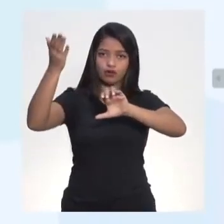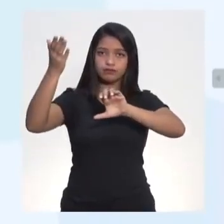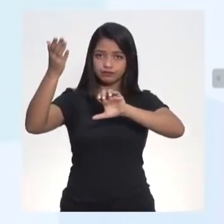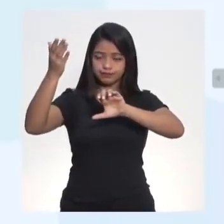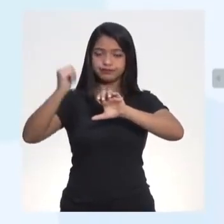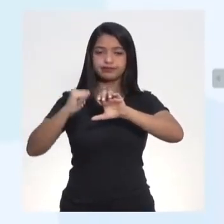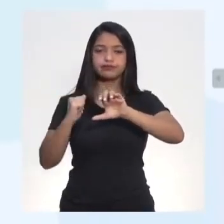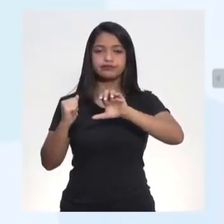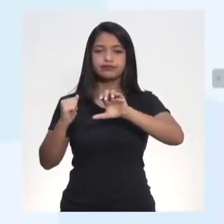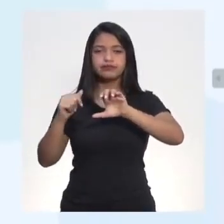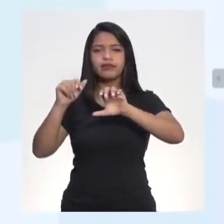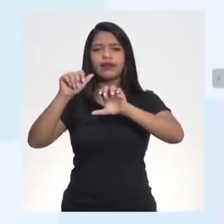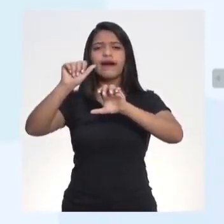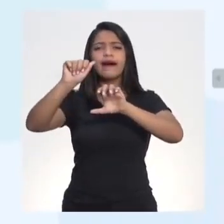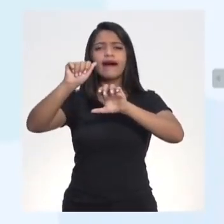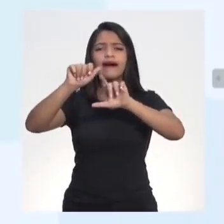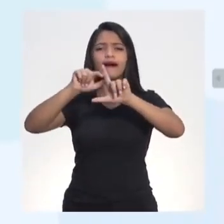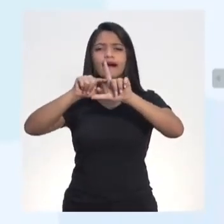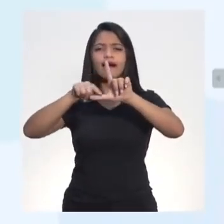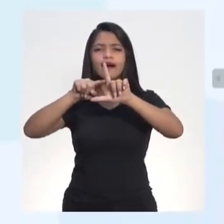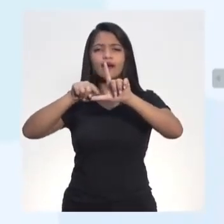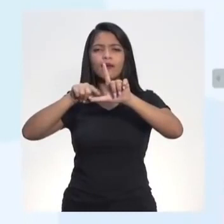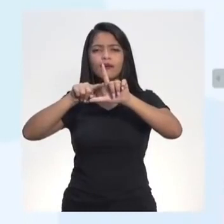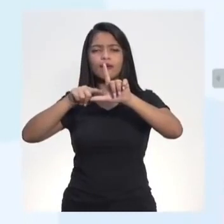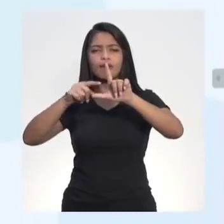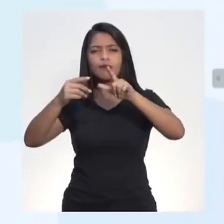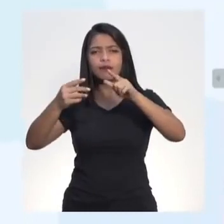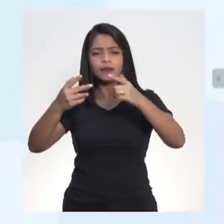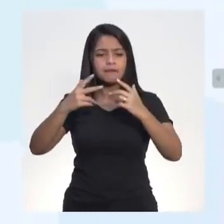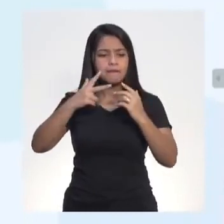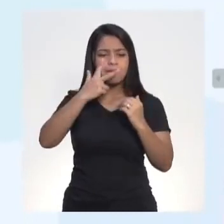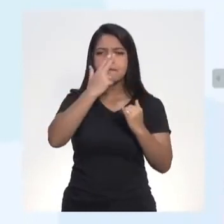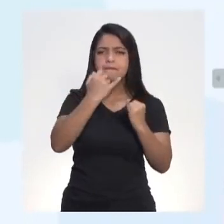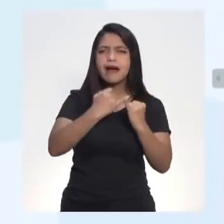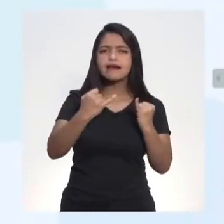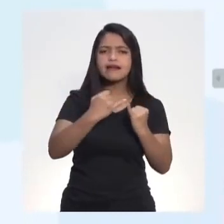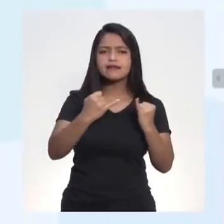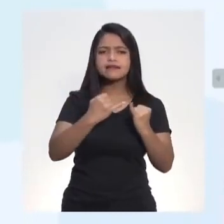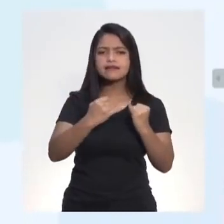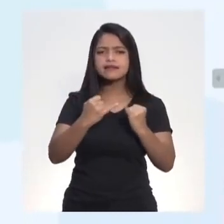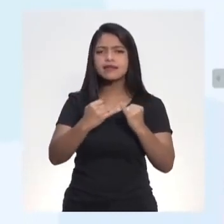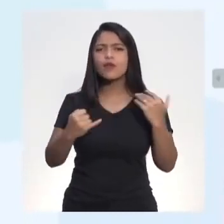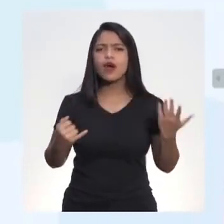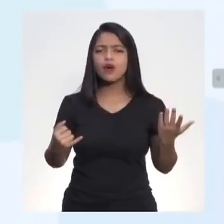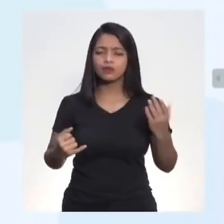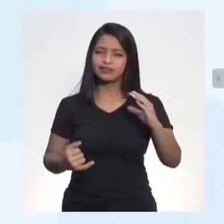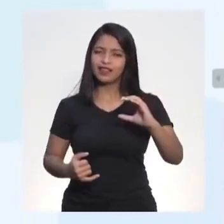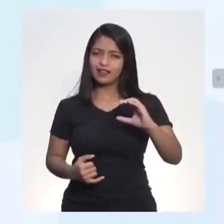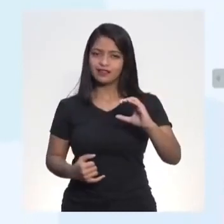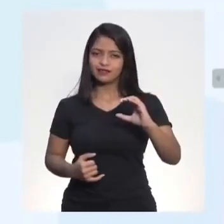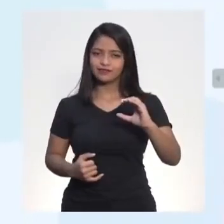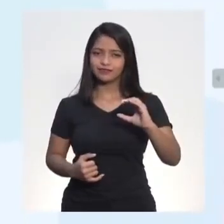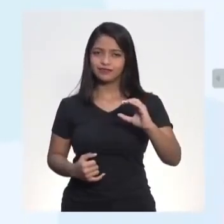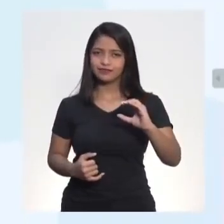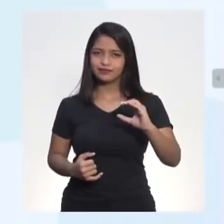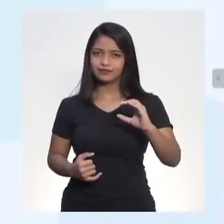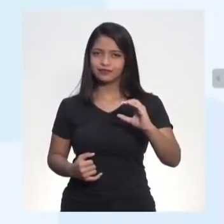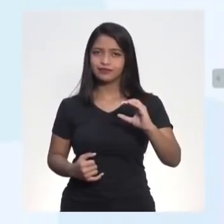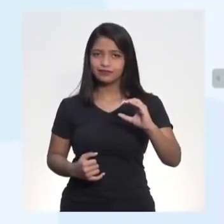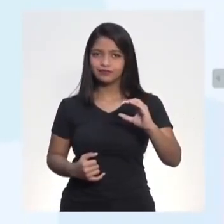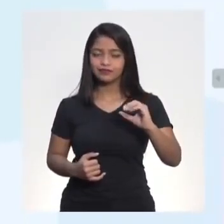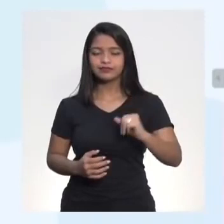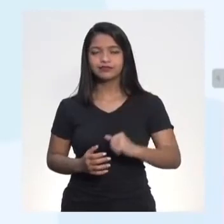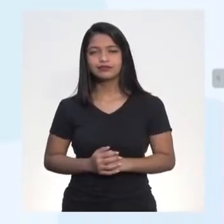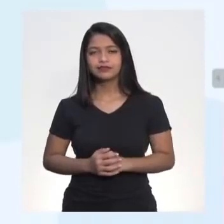mais parecido com o A? Então, o mais parecido com o A é o C. Então, digamos assim, a gente pode falar que é o ângulo